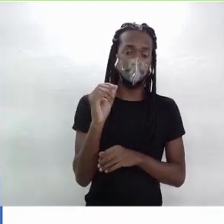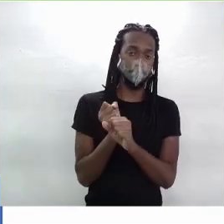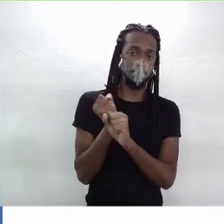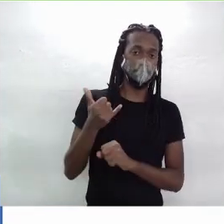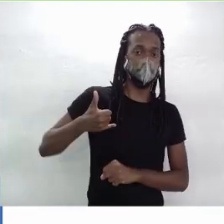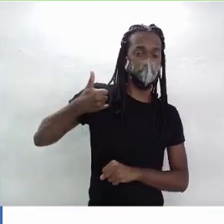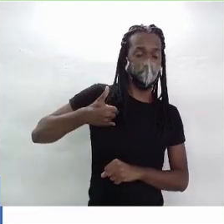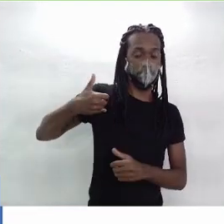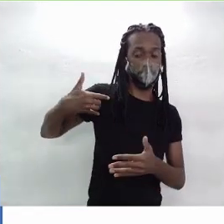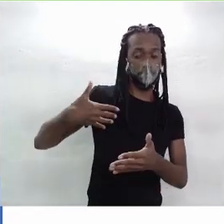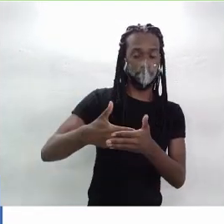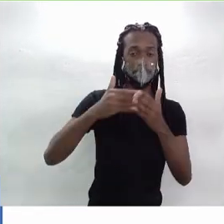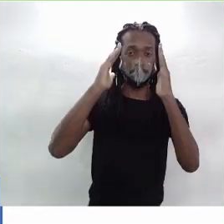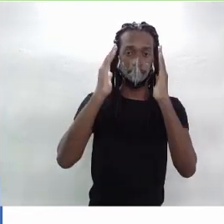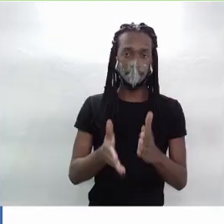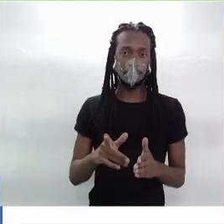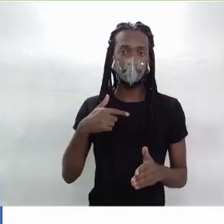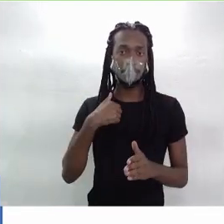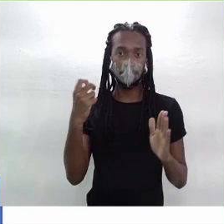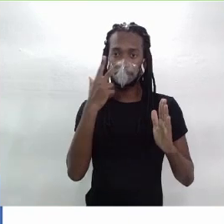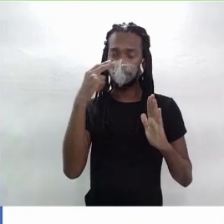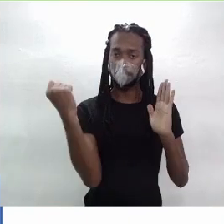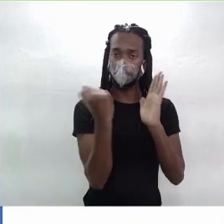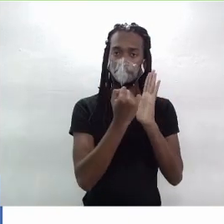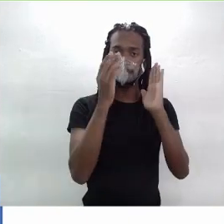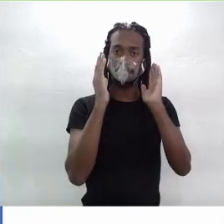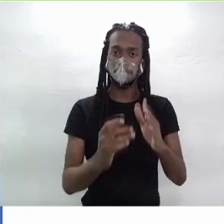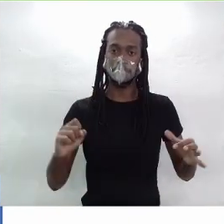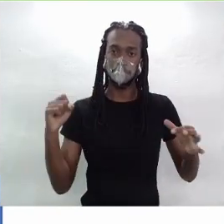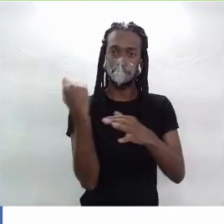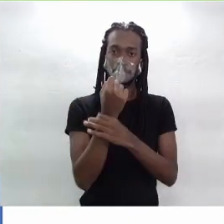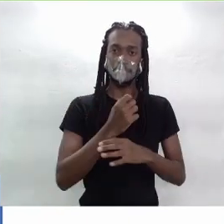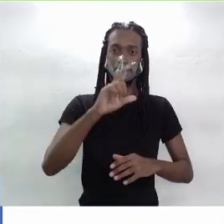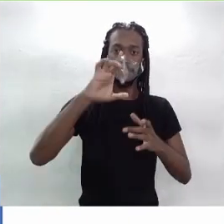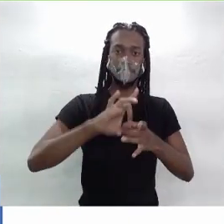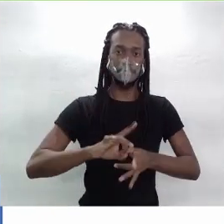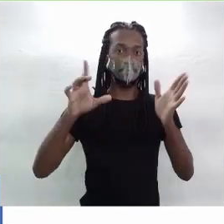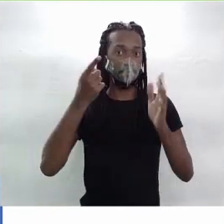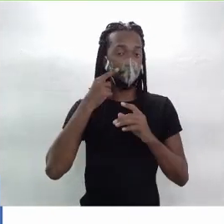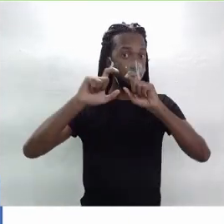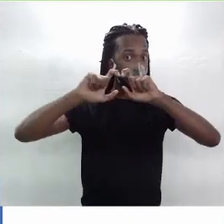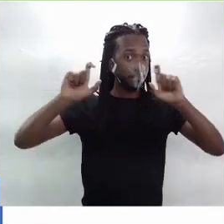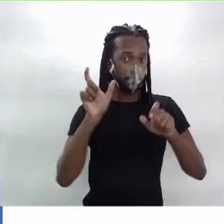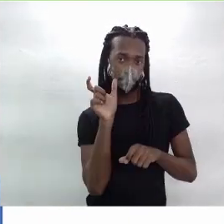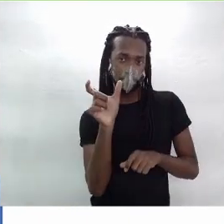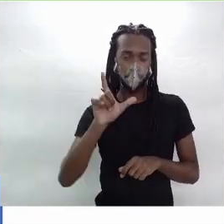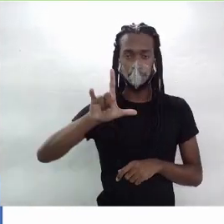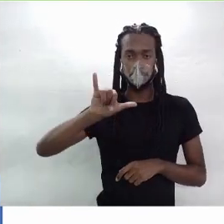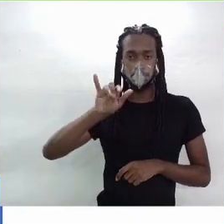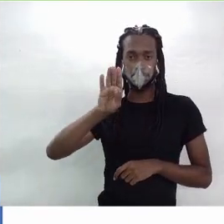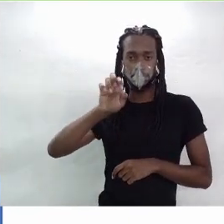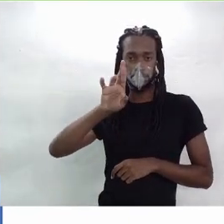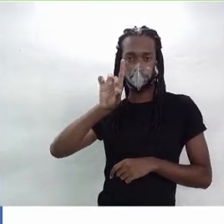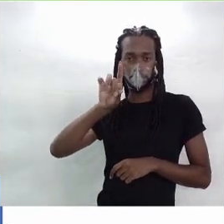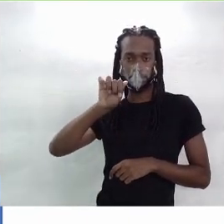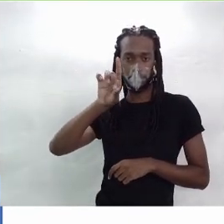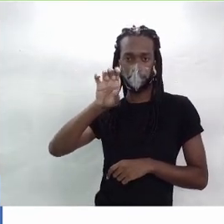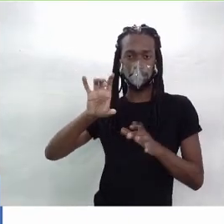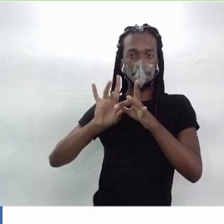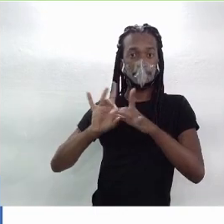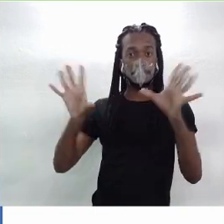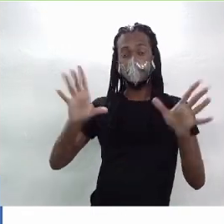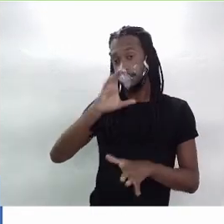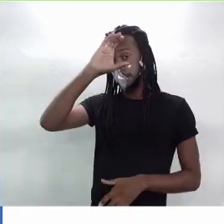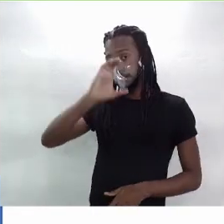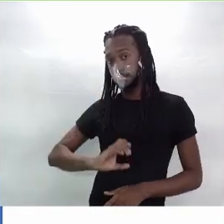dos cidadãos brasileiros por garantir liberdades, olha a palavra liberdade é em destaque, liberdades civis